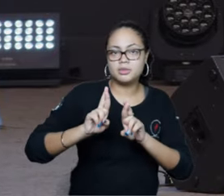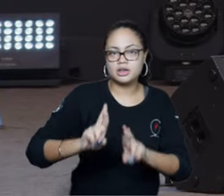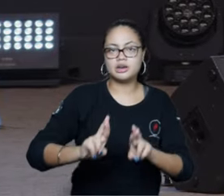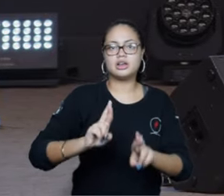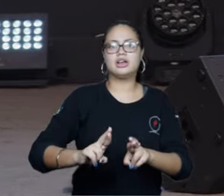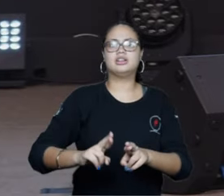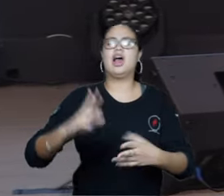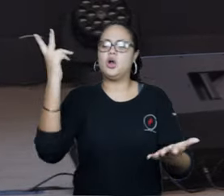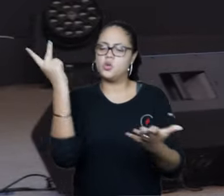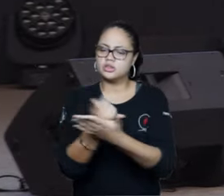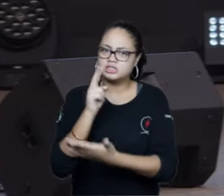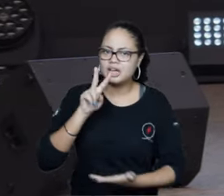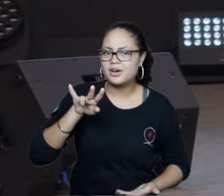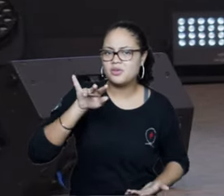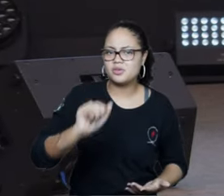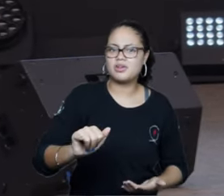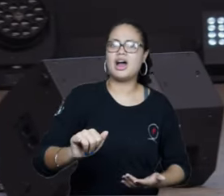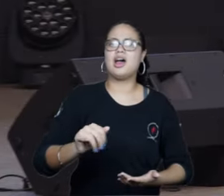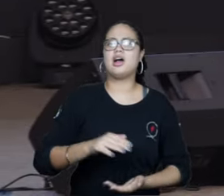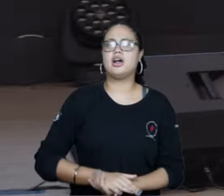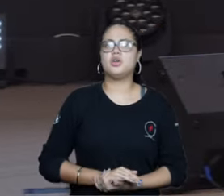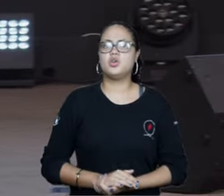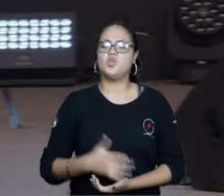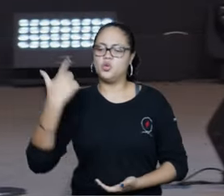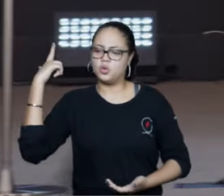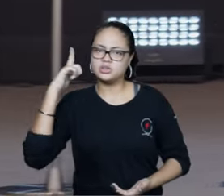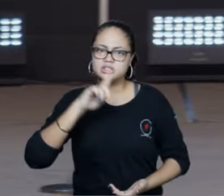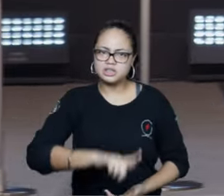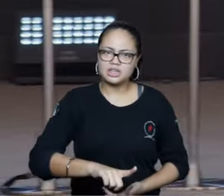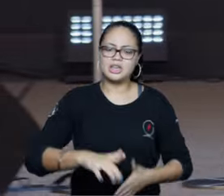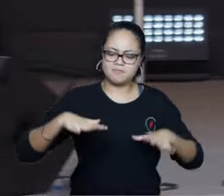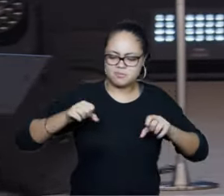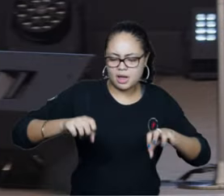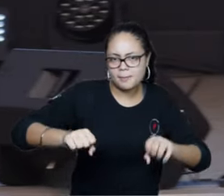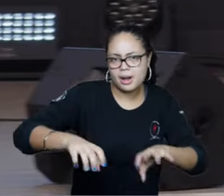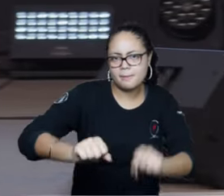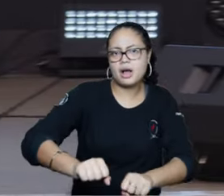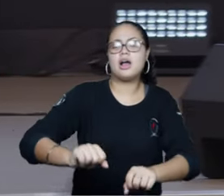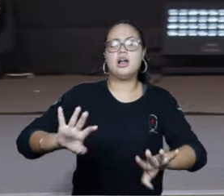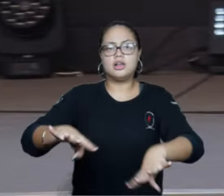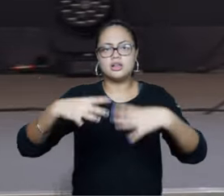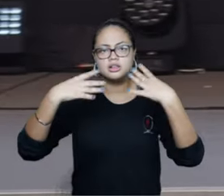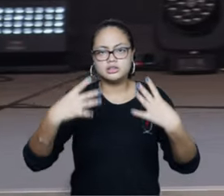vai dar certo eu vou chegar lá eu vou conquistar escute isso